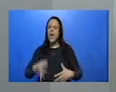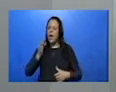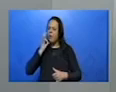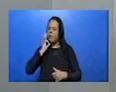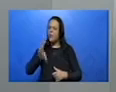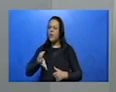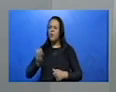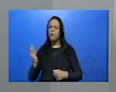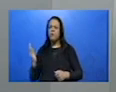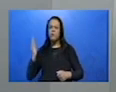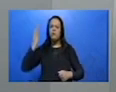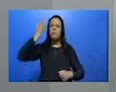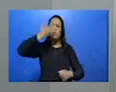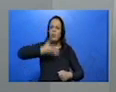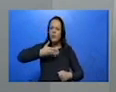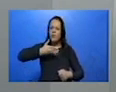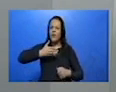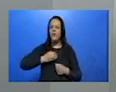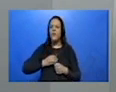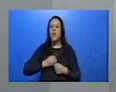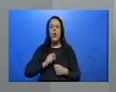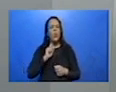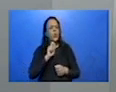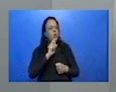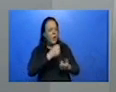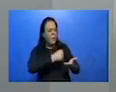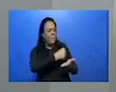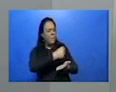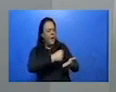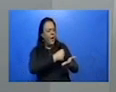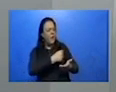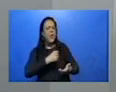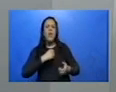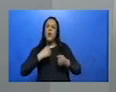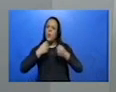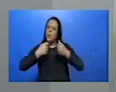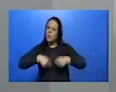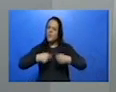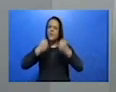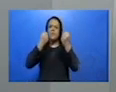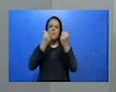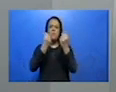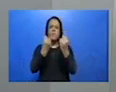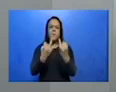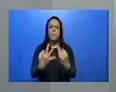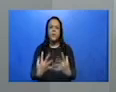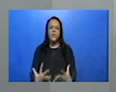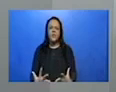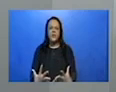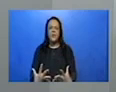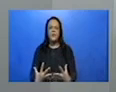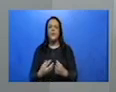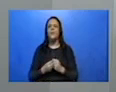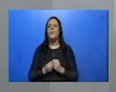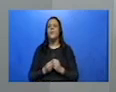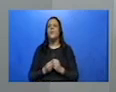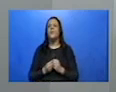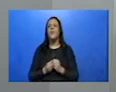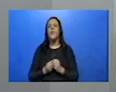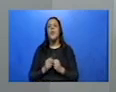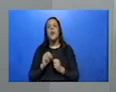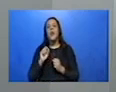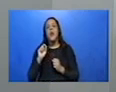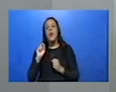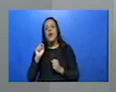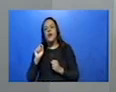comprovar por que eu disse aquilo. Foi baseado no quê? Eu tenho que me justificar. E para fazer essa justificativa, eu uso